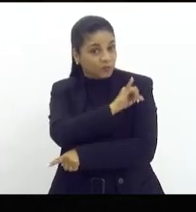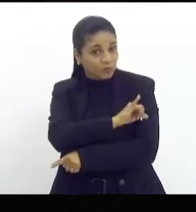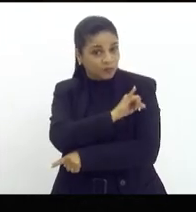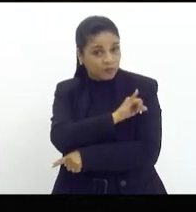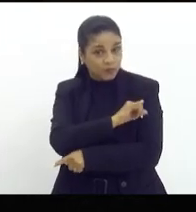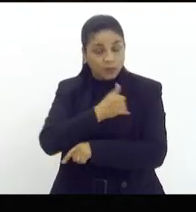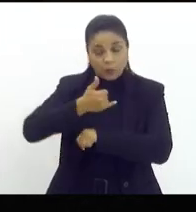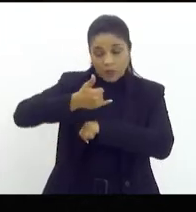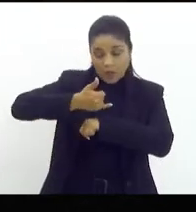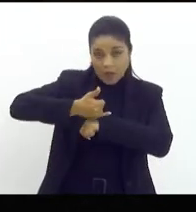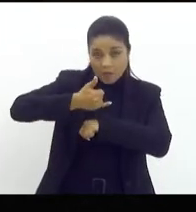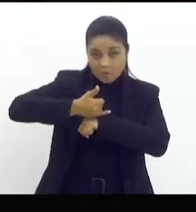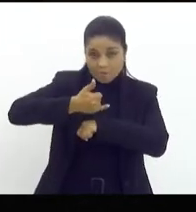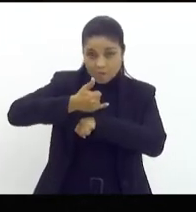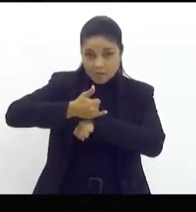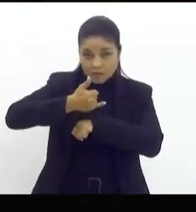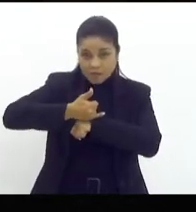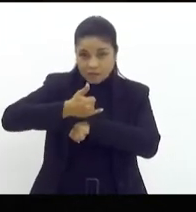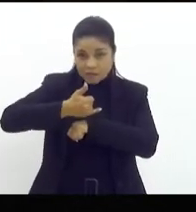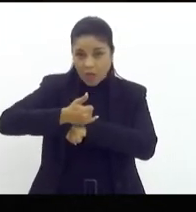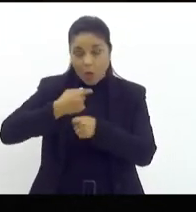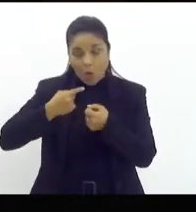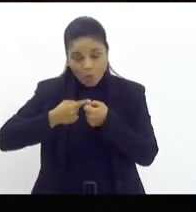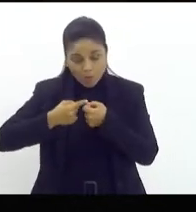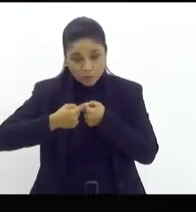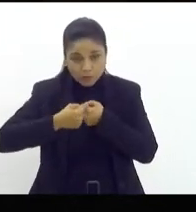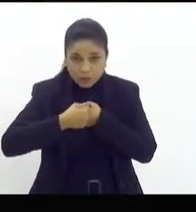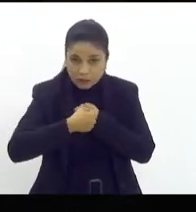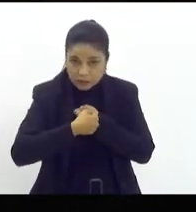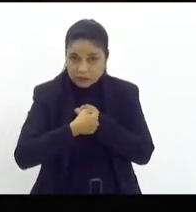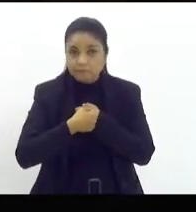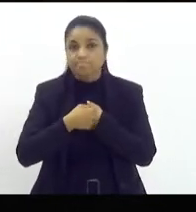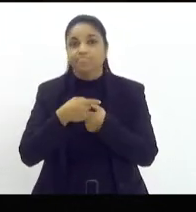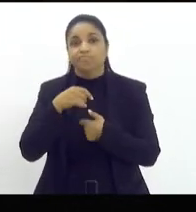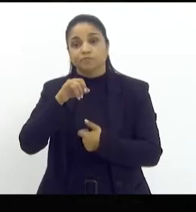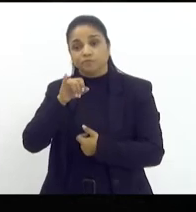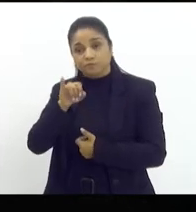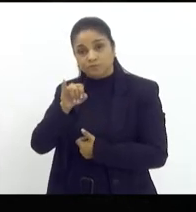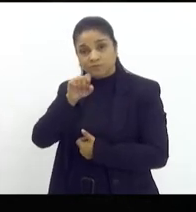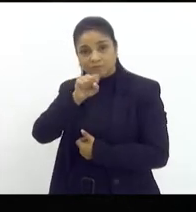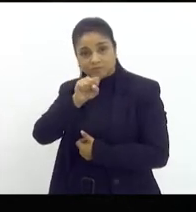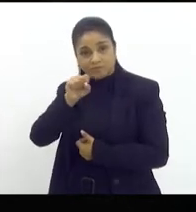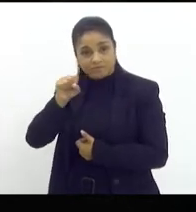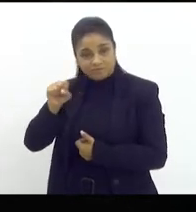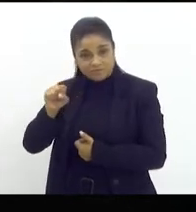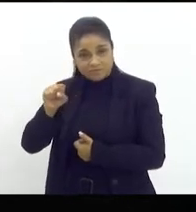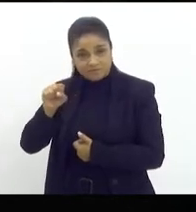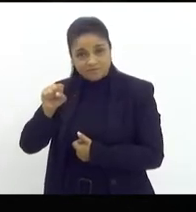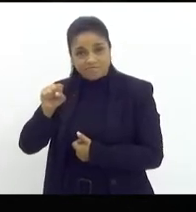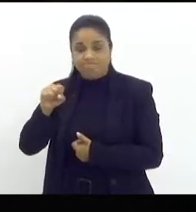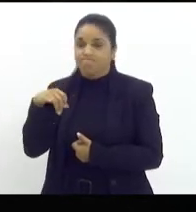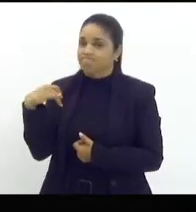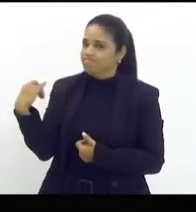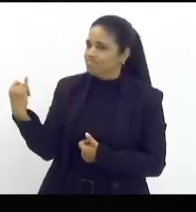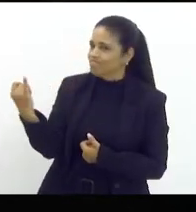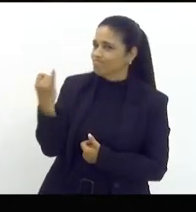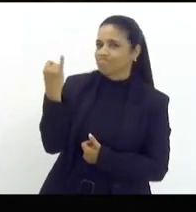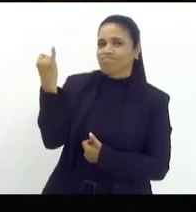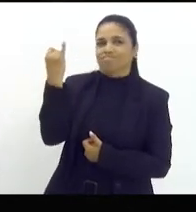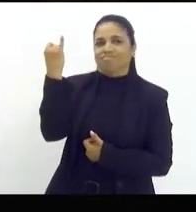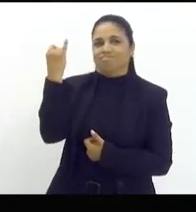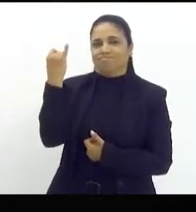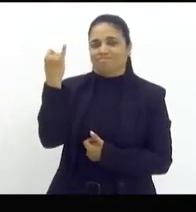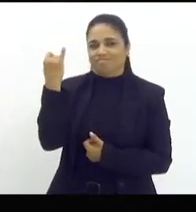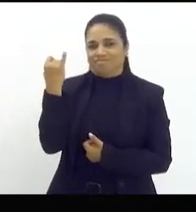grandes capitais e nos grandes municípios o ISS passou a ser muito importante